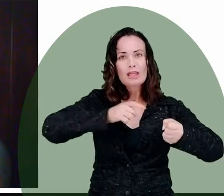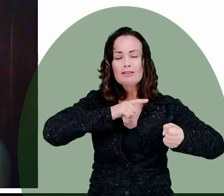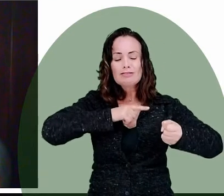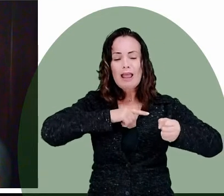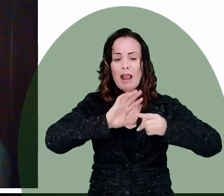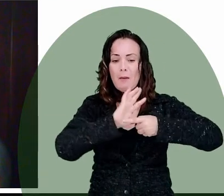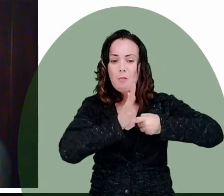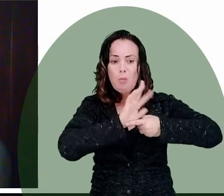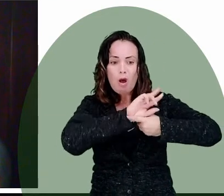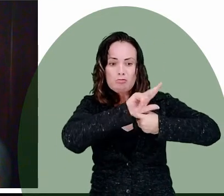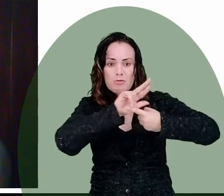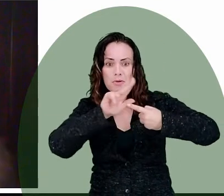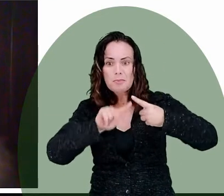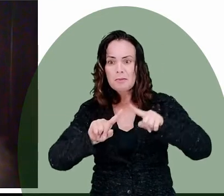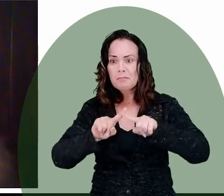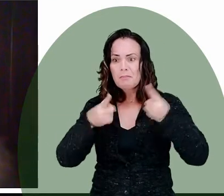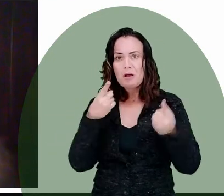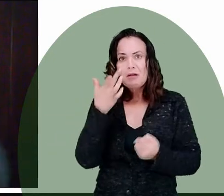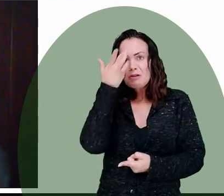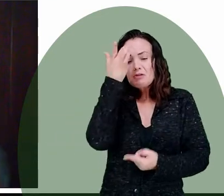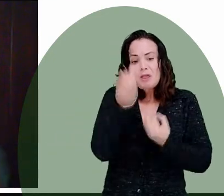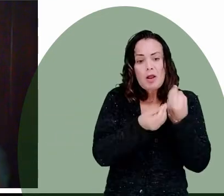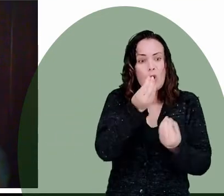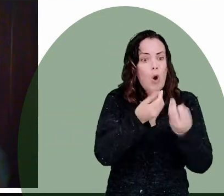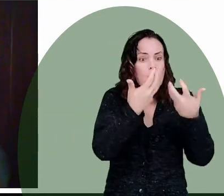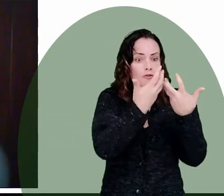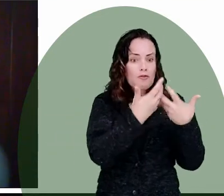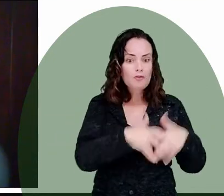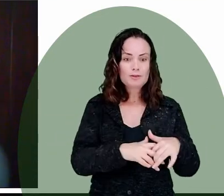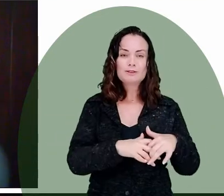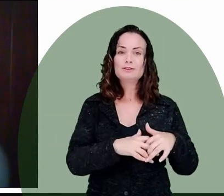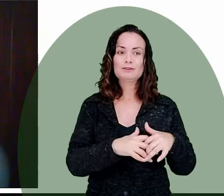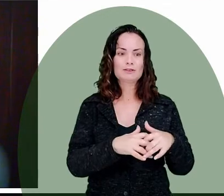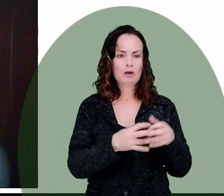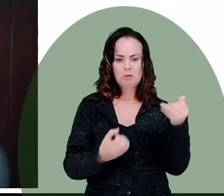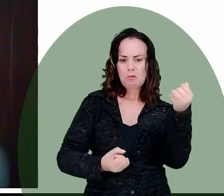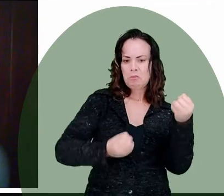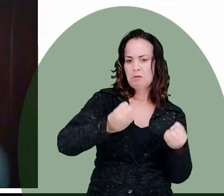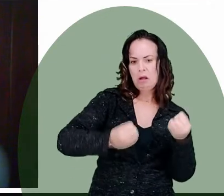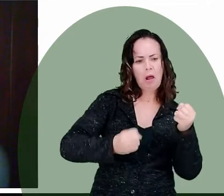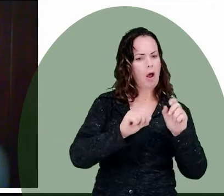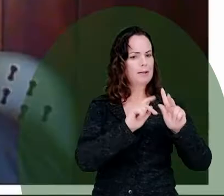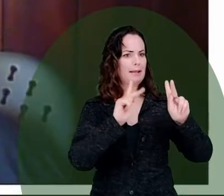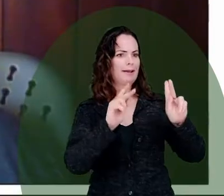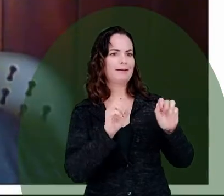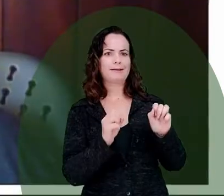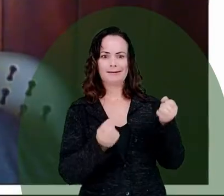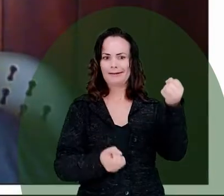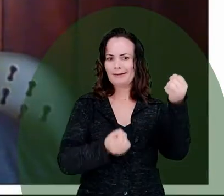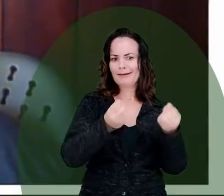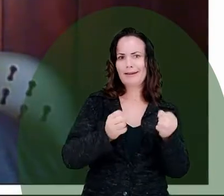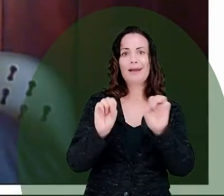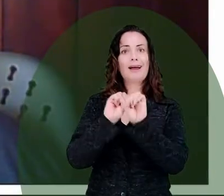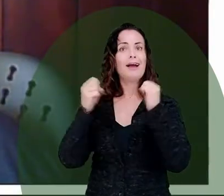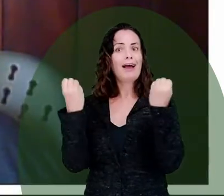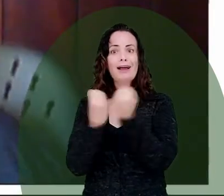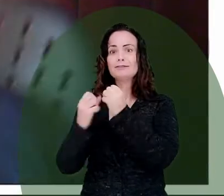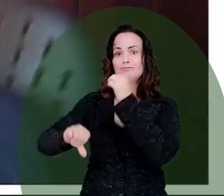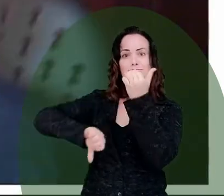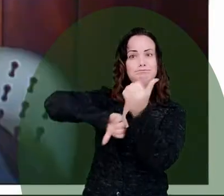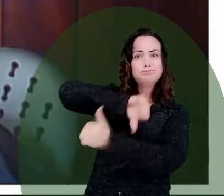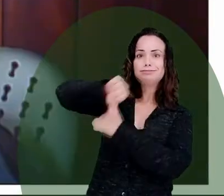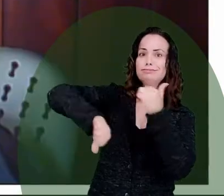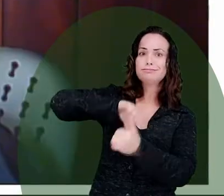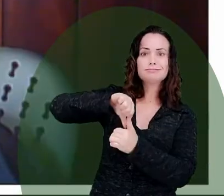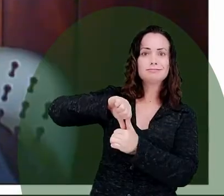quê, mas eu não tenho a mínima ideia de como que eles estão funcionando. Meu automóvel anda, está tudo bem. A sociedade mudou